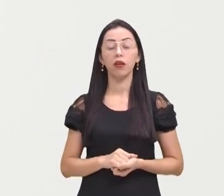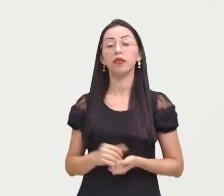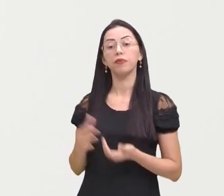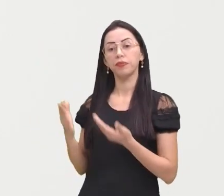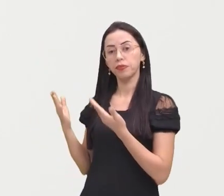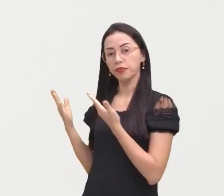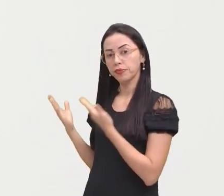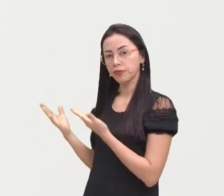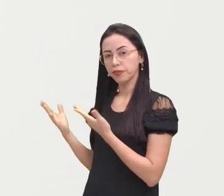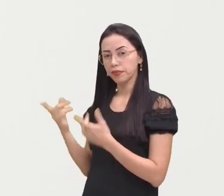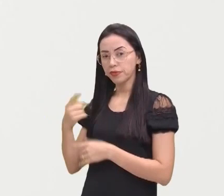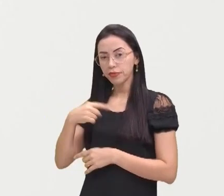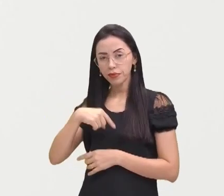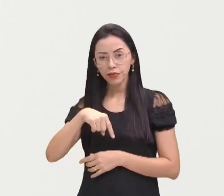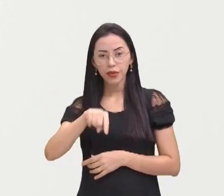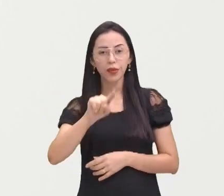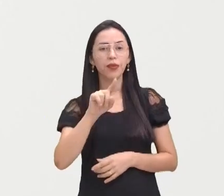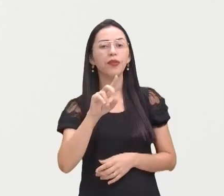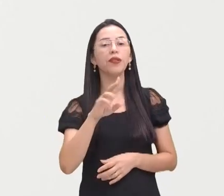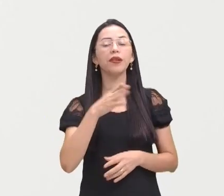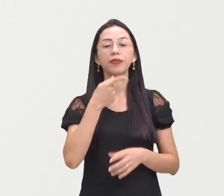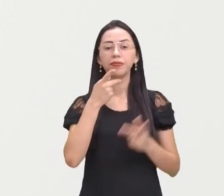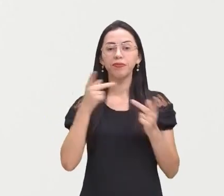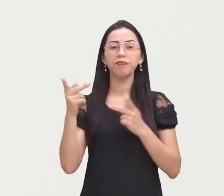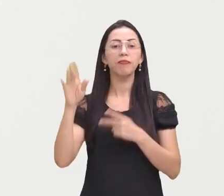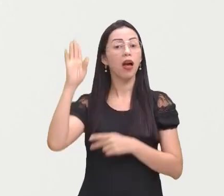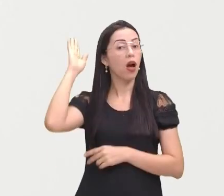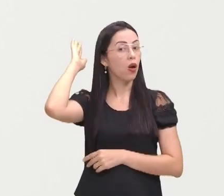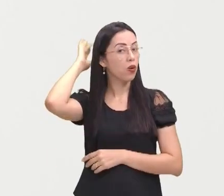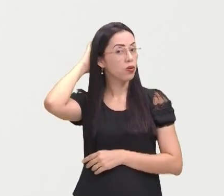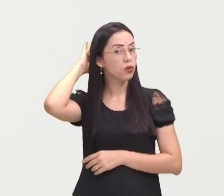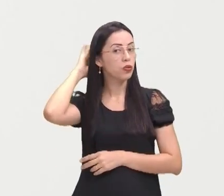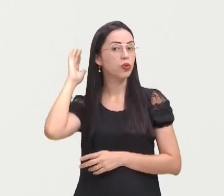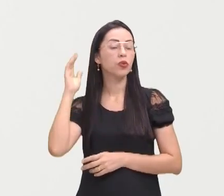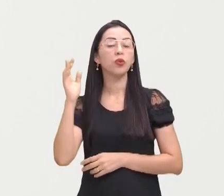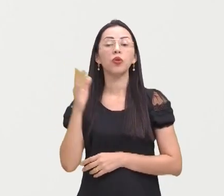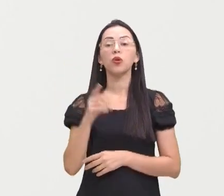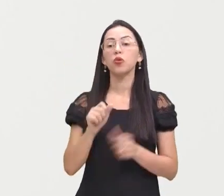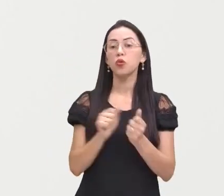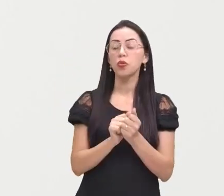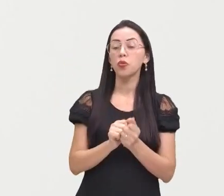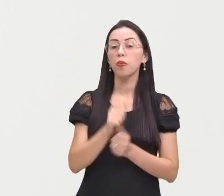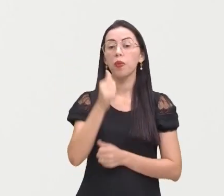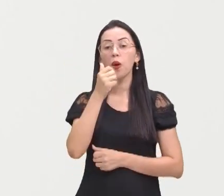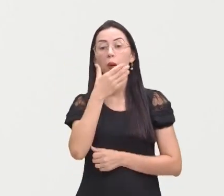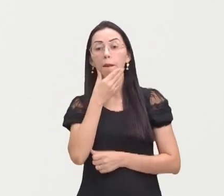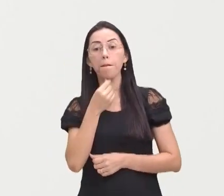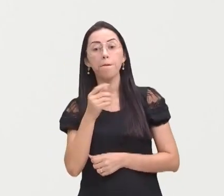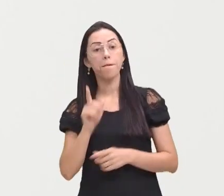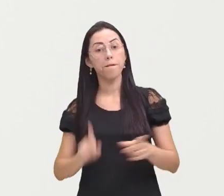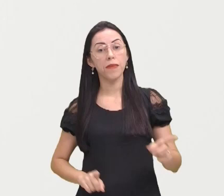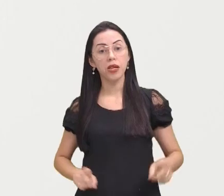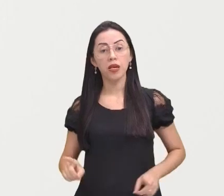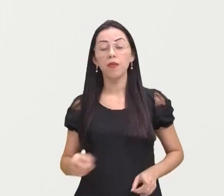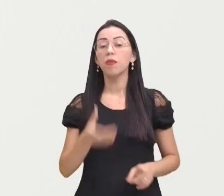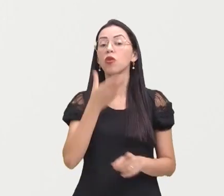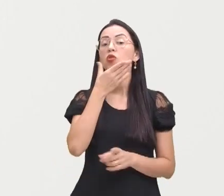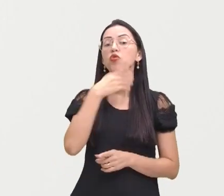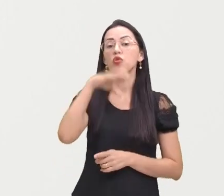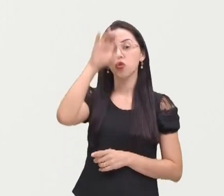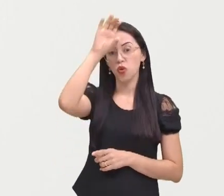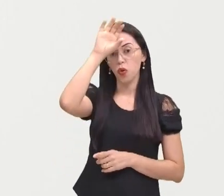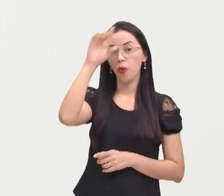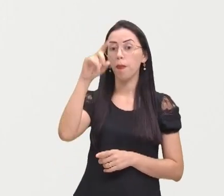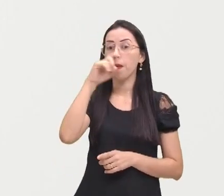Fui para Alter do Chão com meus primos e meus tios, meu pai e a Ju.